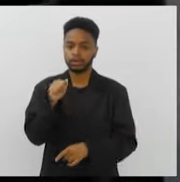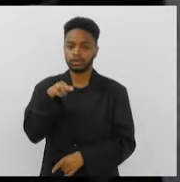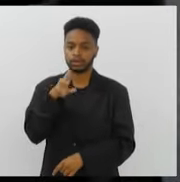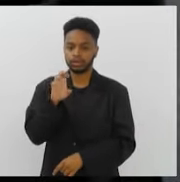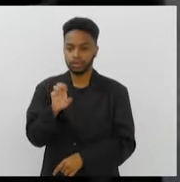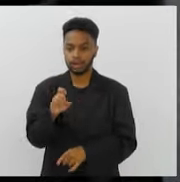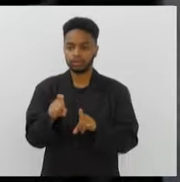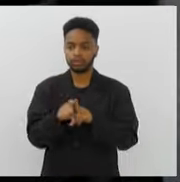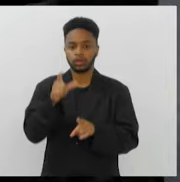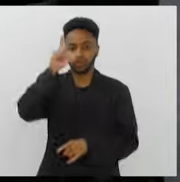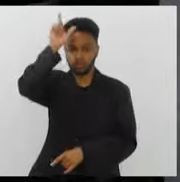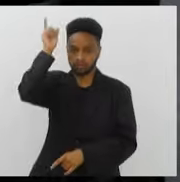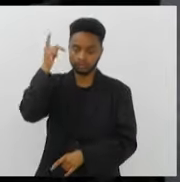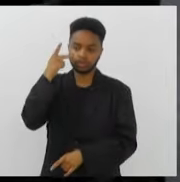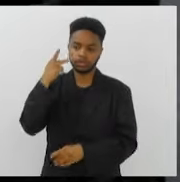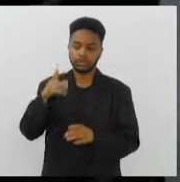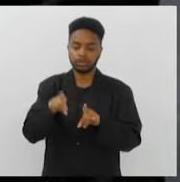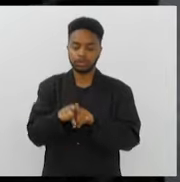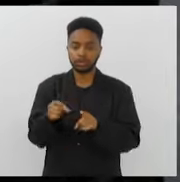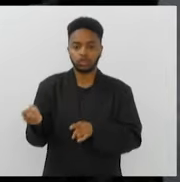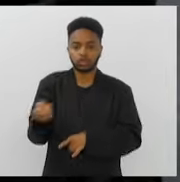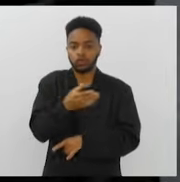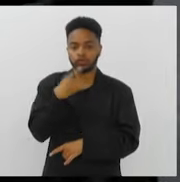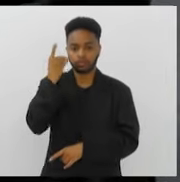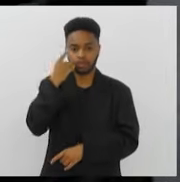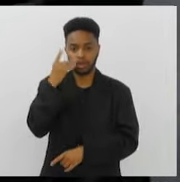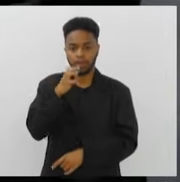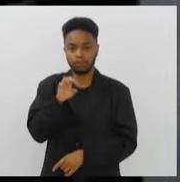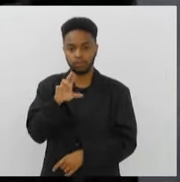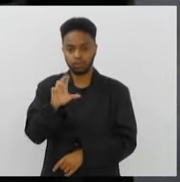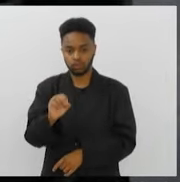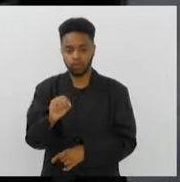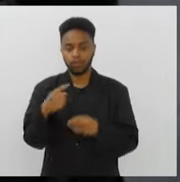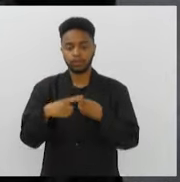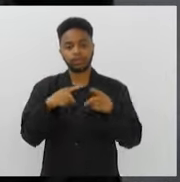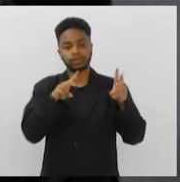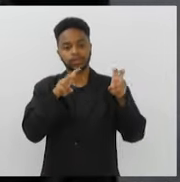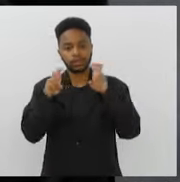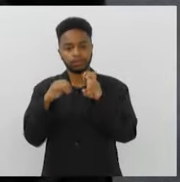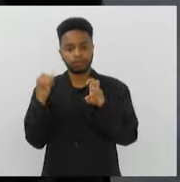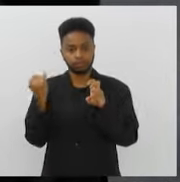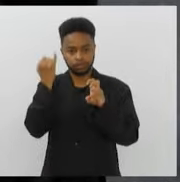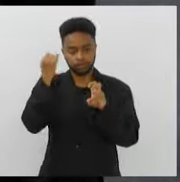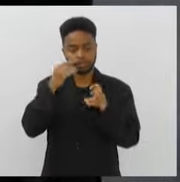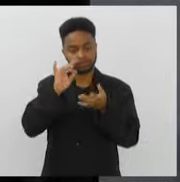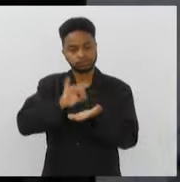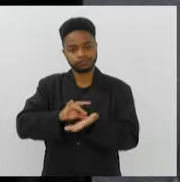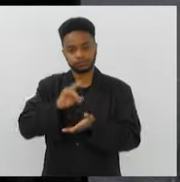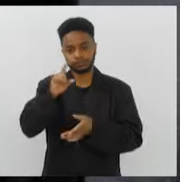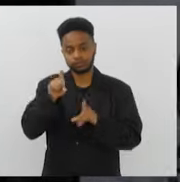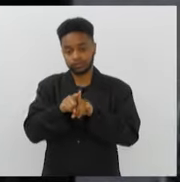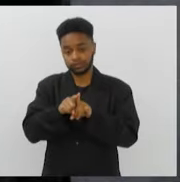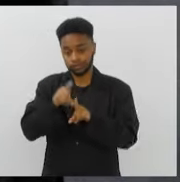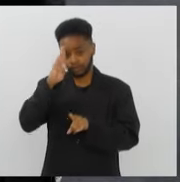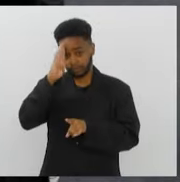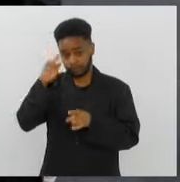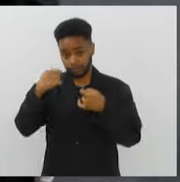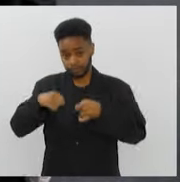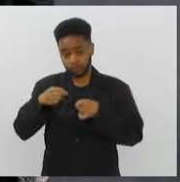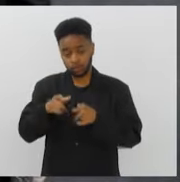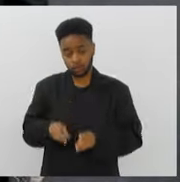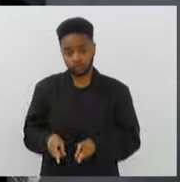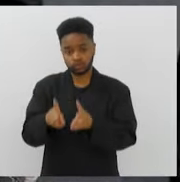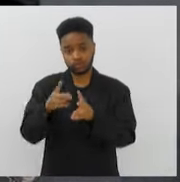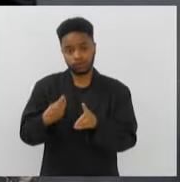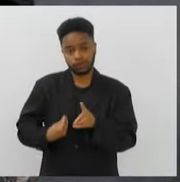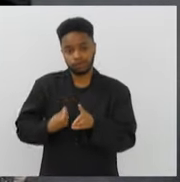nosso recente calouro, o deputado Bruno Boareto. O tema é importante, é central, manter o nosso interior vivo